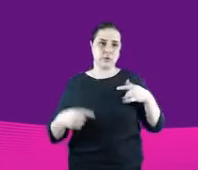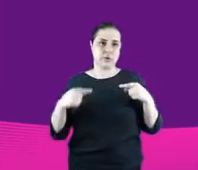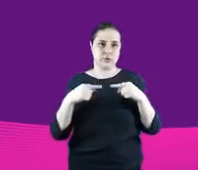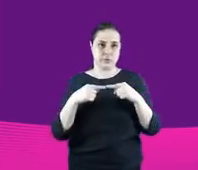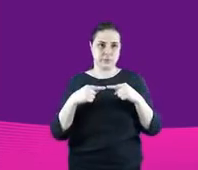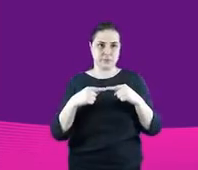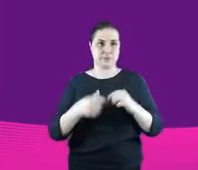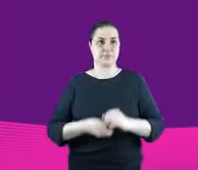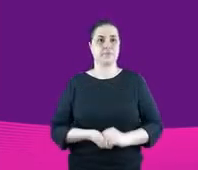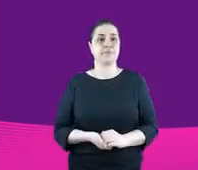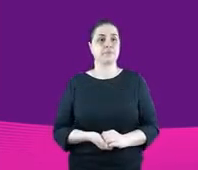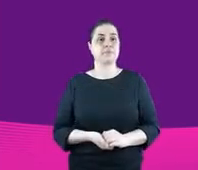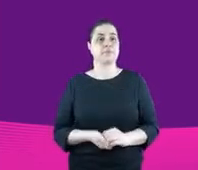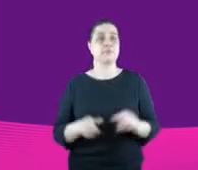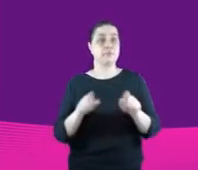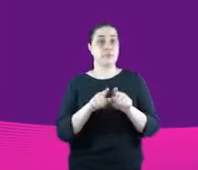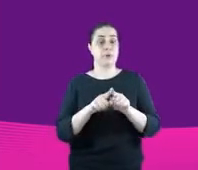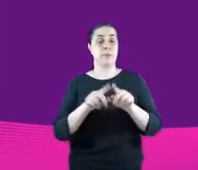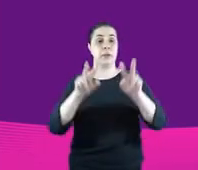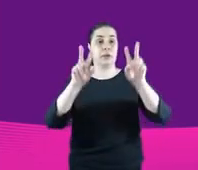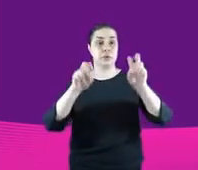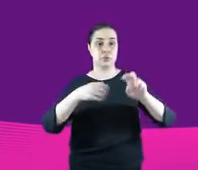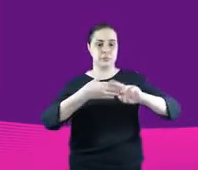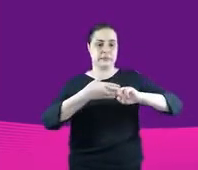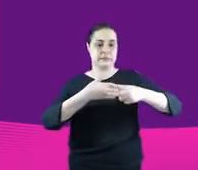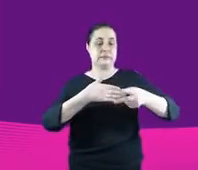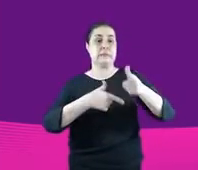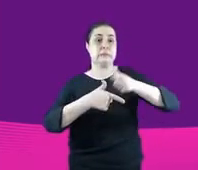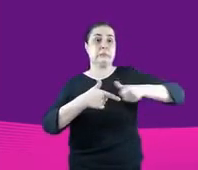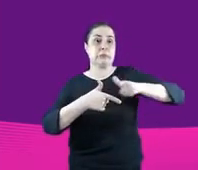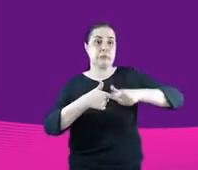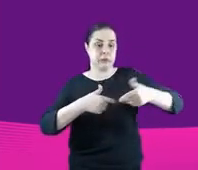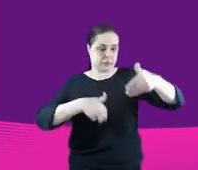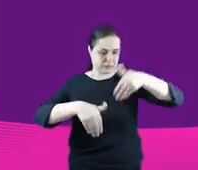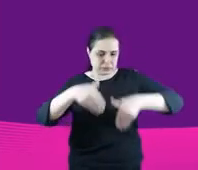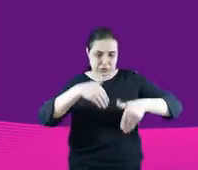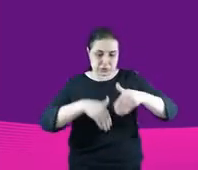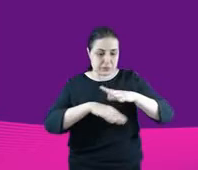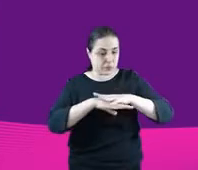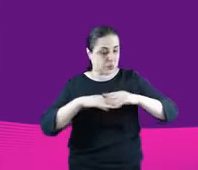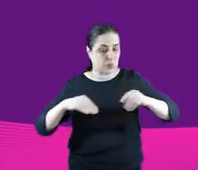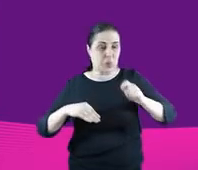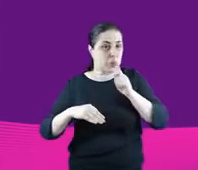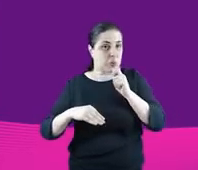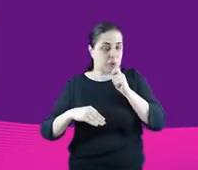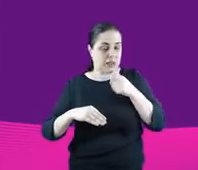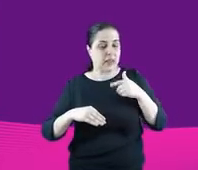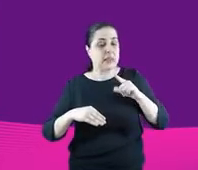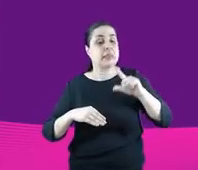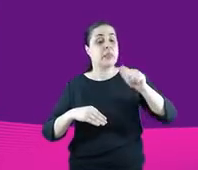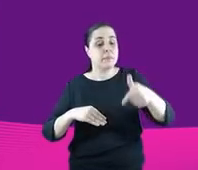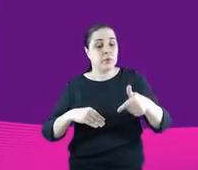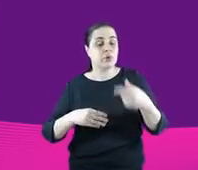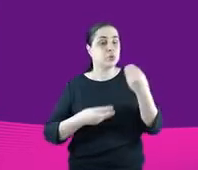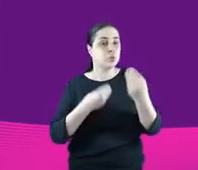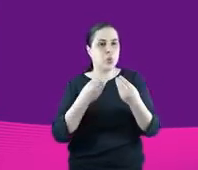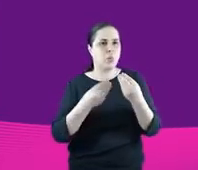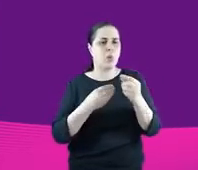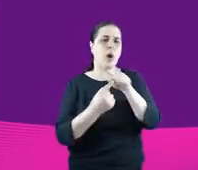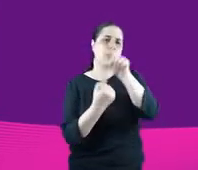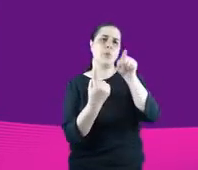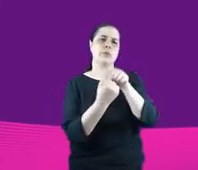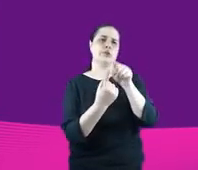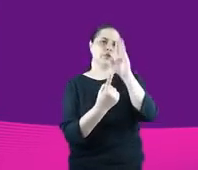Falando de sequelas, então, de tratamento, que é o nosso último objetivo, né, de acompanhamento dessas pacientes,